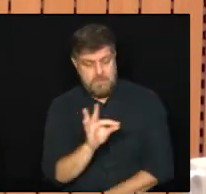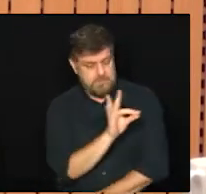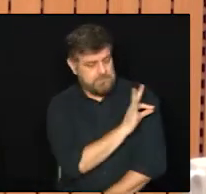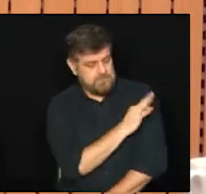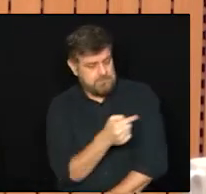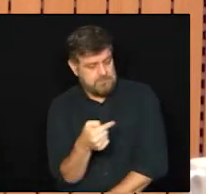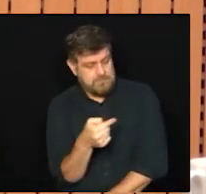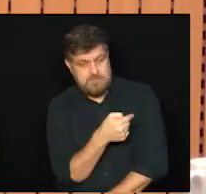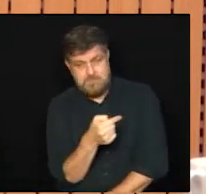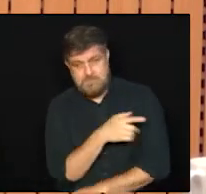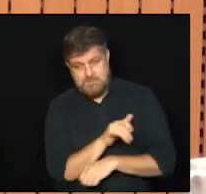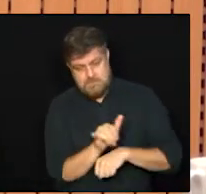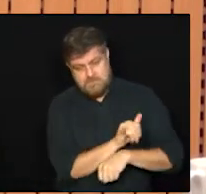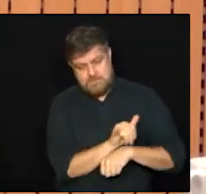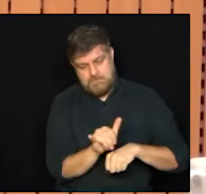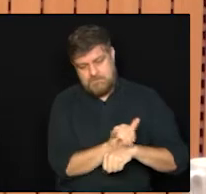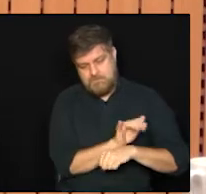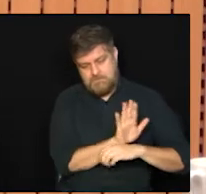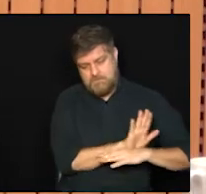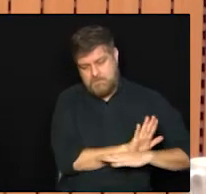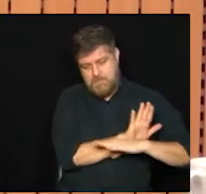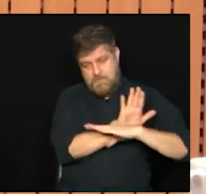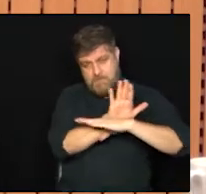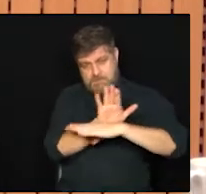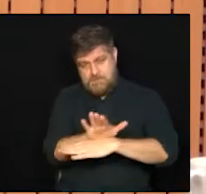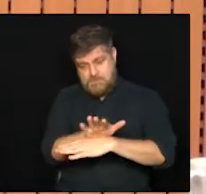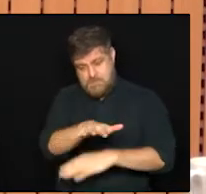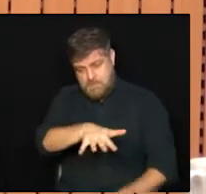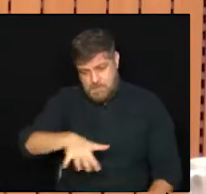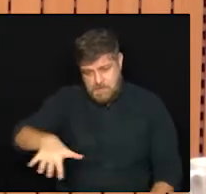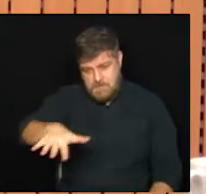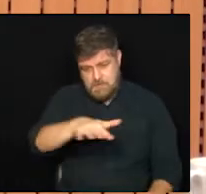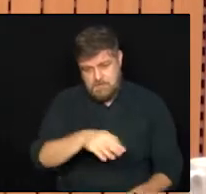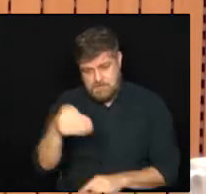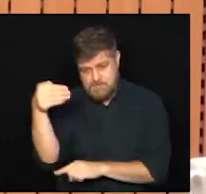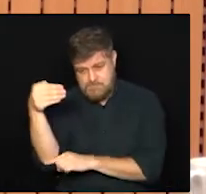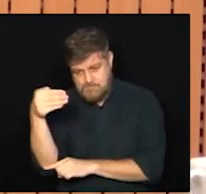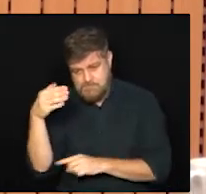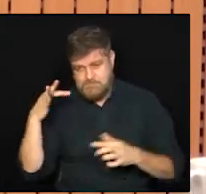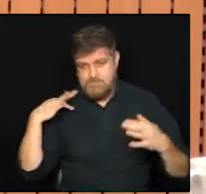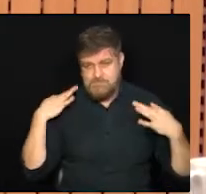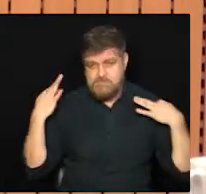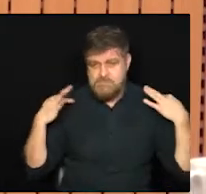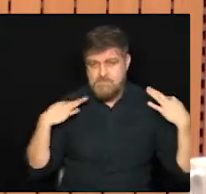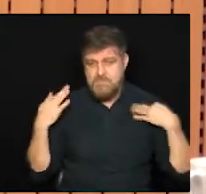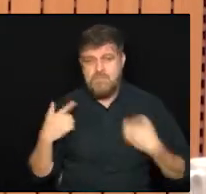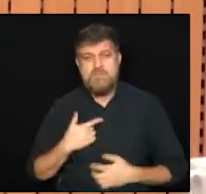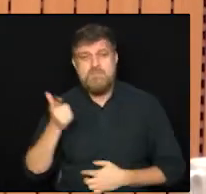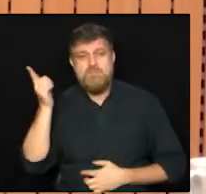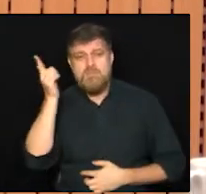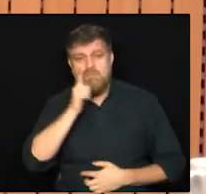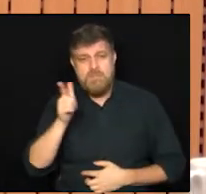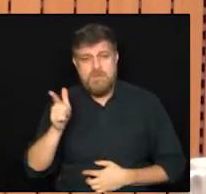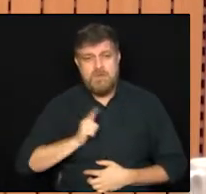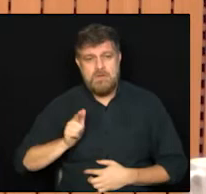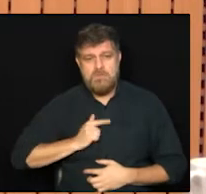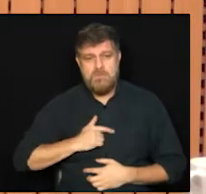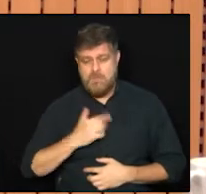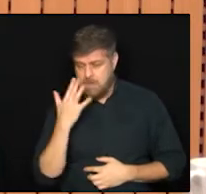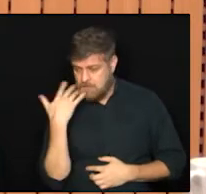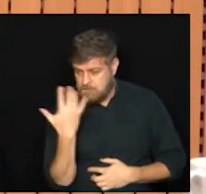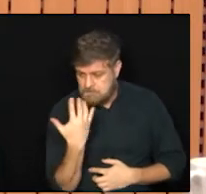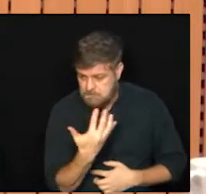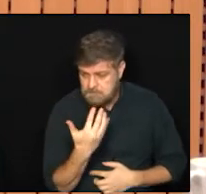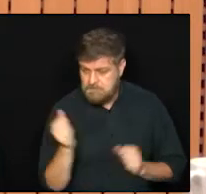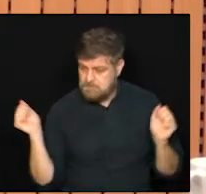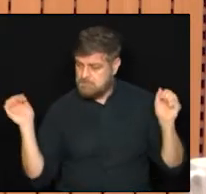pode contribuir, né, com esse segmento, ajudando a atrair e estimular